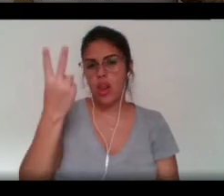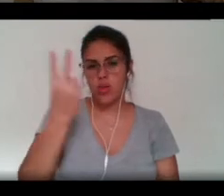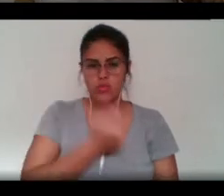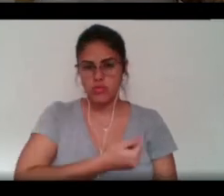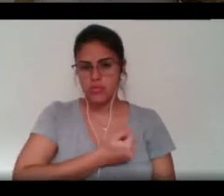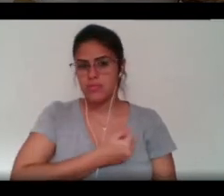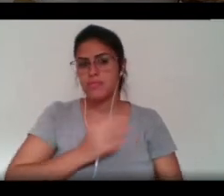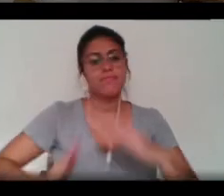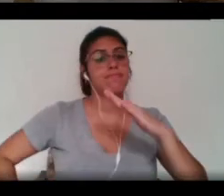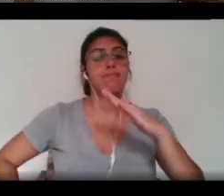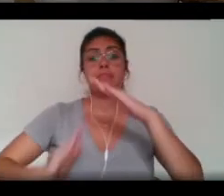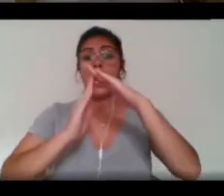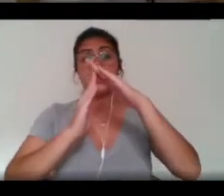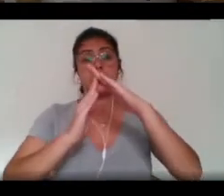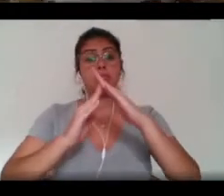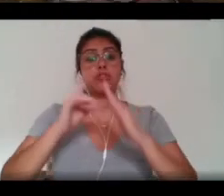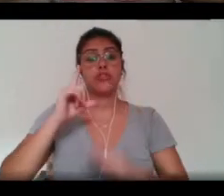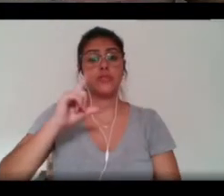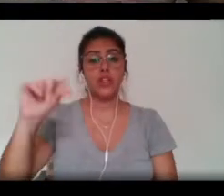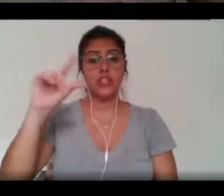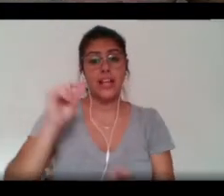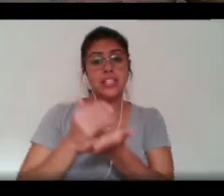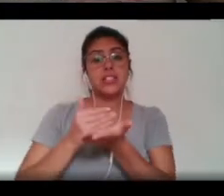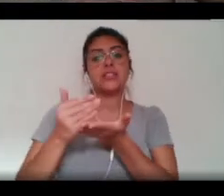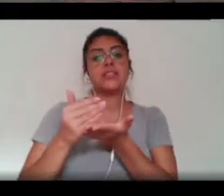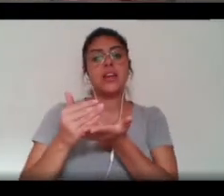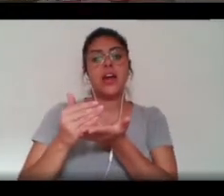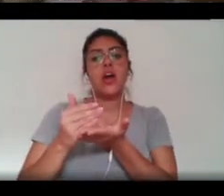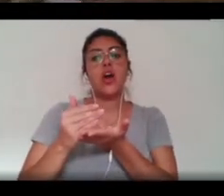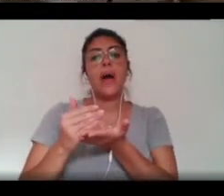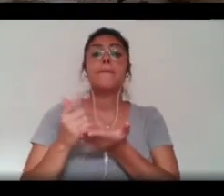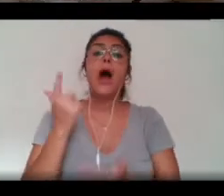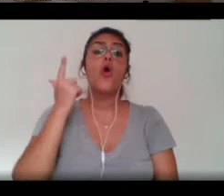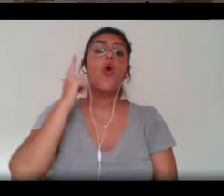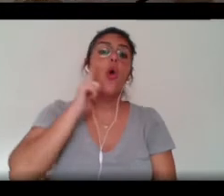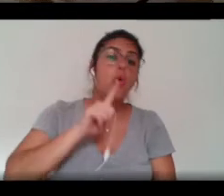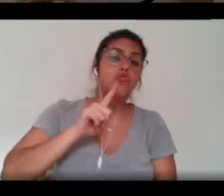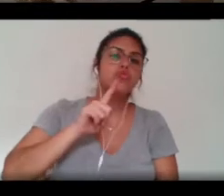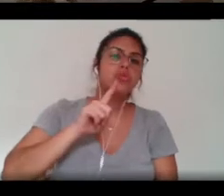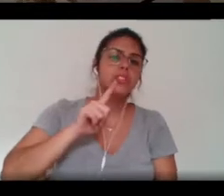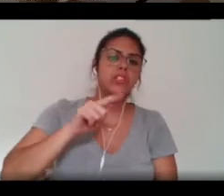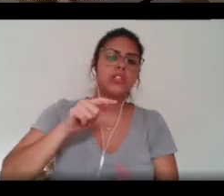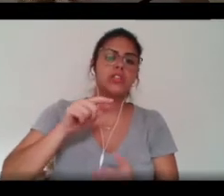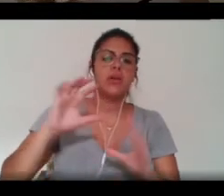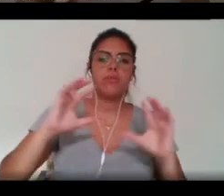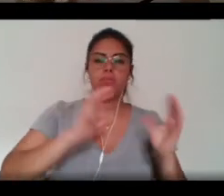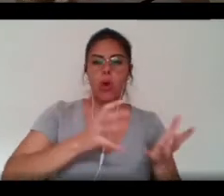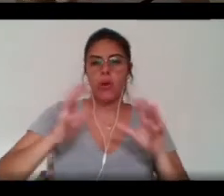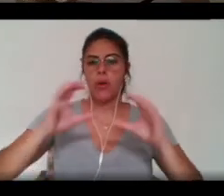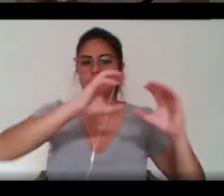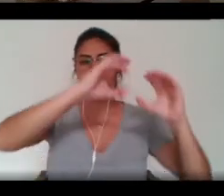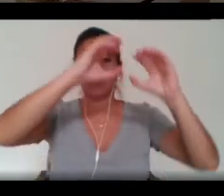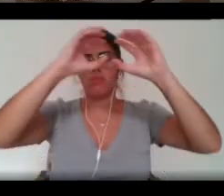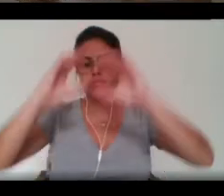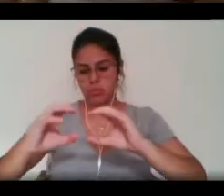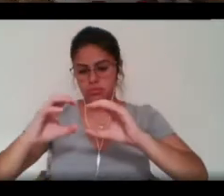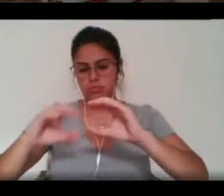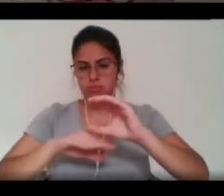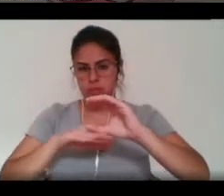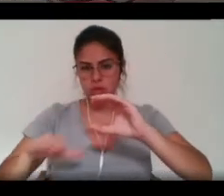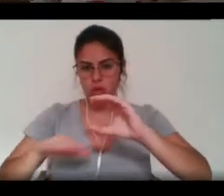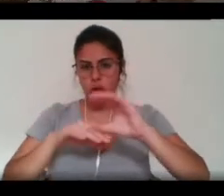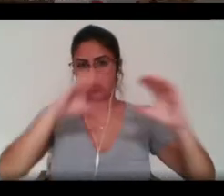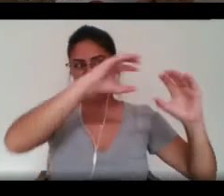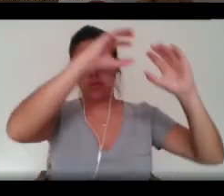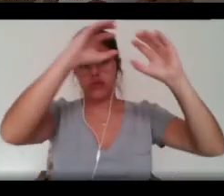de V0 para que as bolas possam se encontrar ao mesmo tempo no solo? Né? Possam